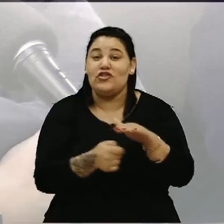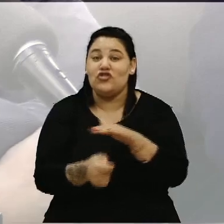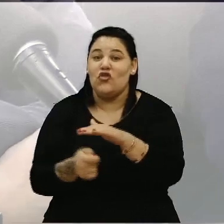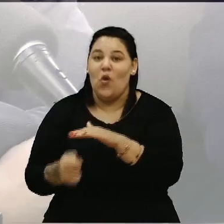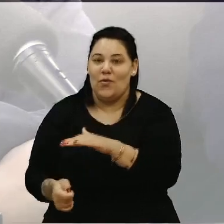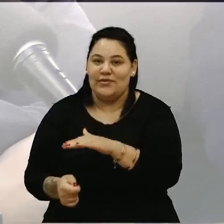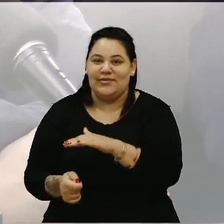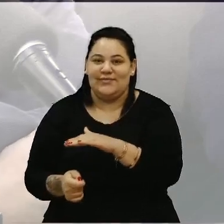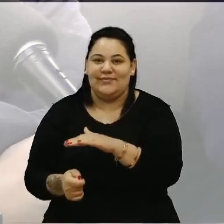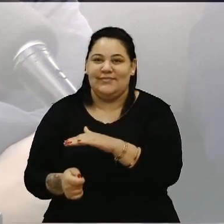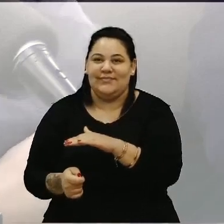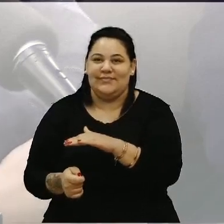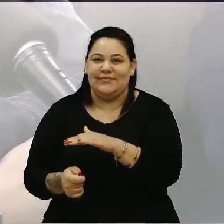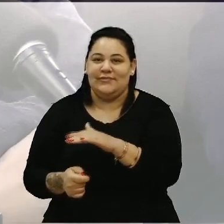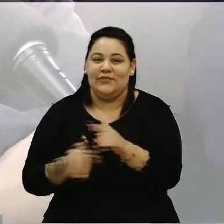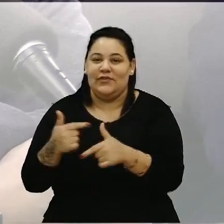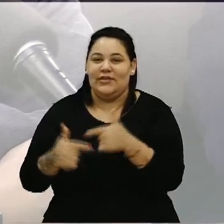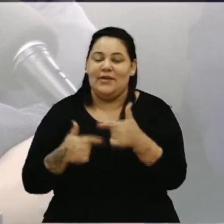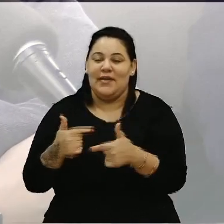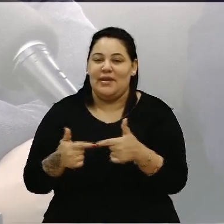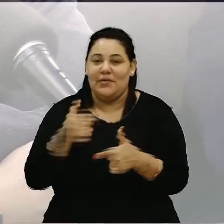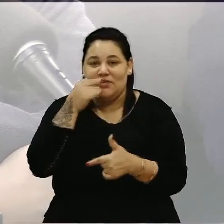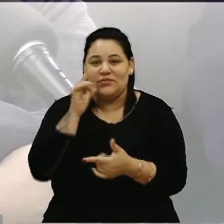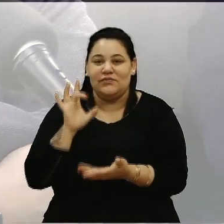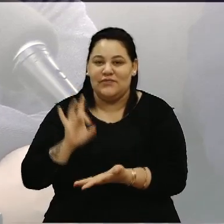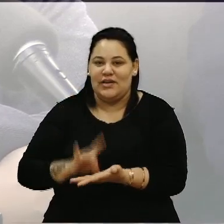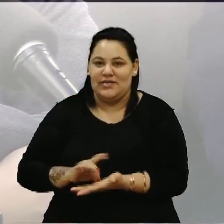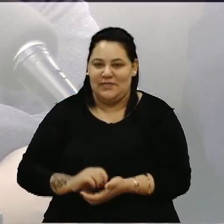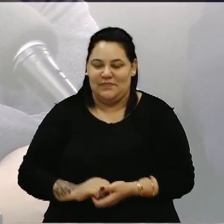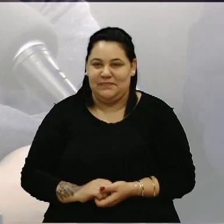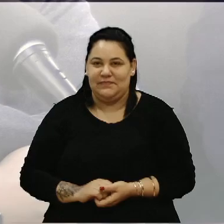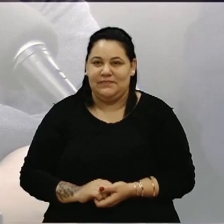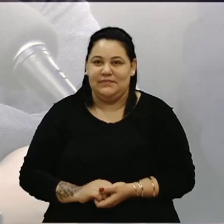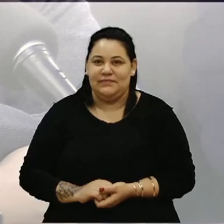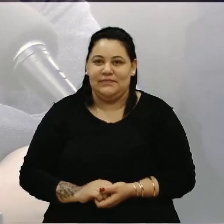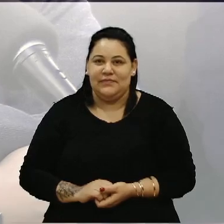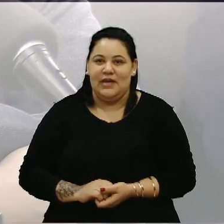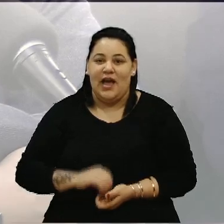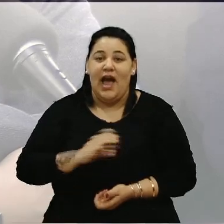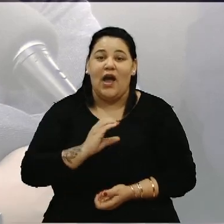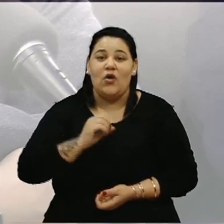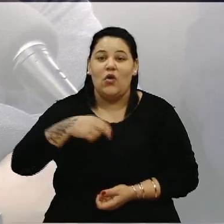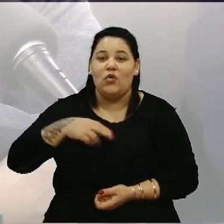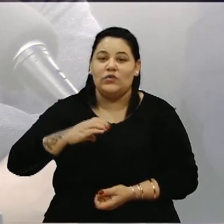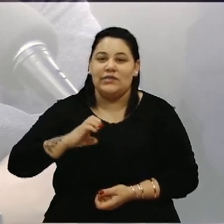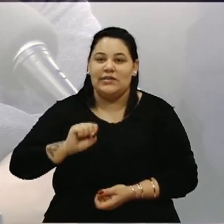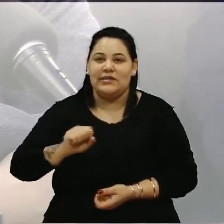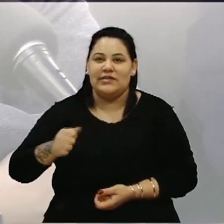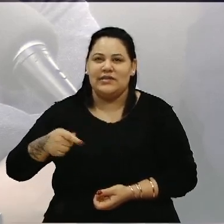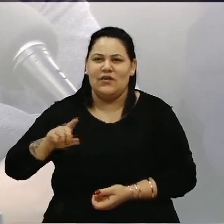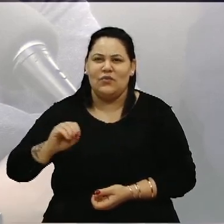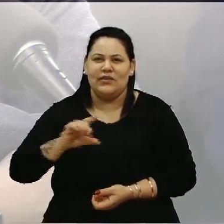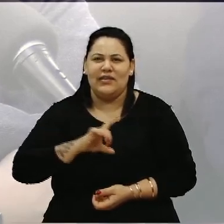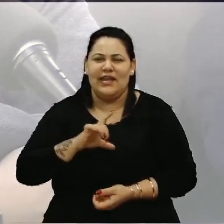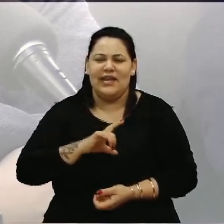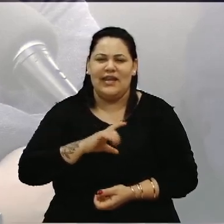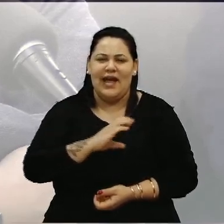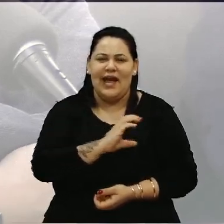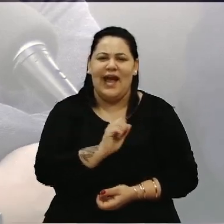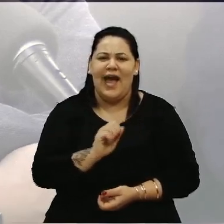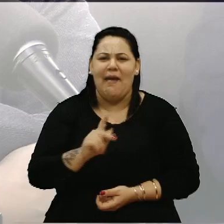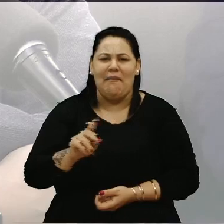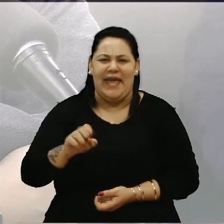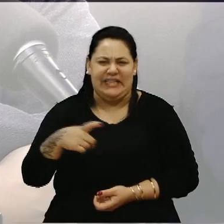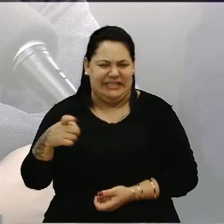investidores que vão trabalhar na concessão. A concessão tem a parte que se chama de CAPEX e OPEX, ou seja, de obras